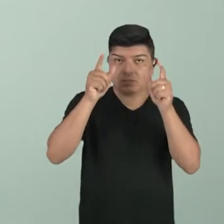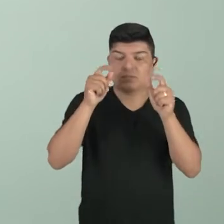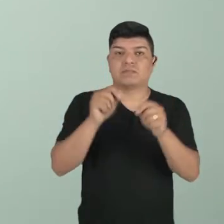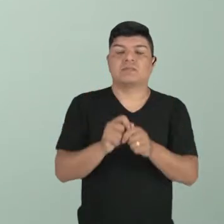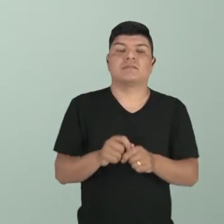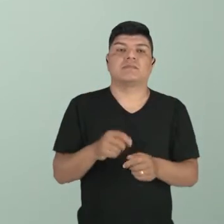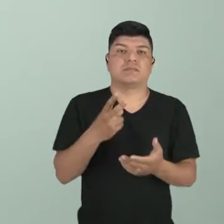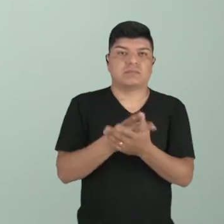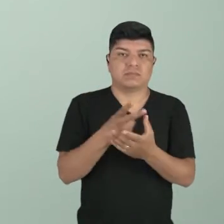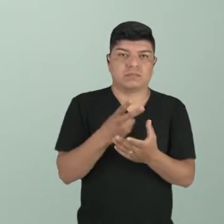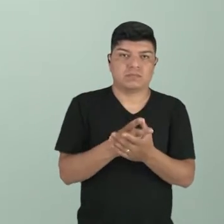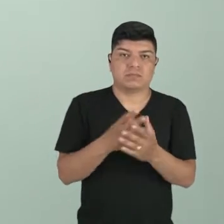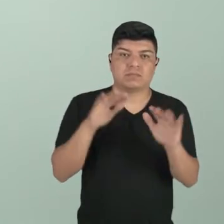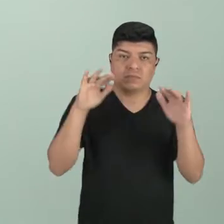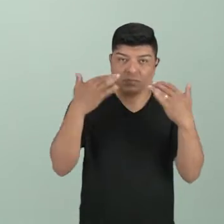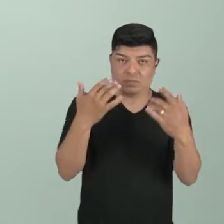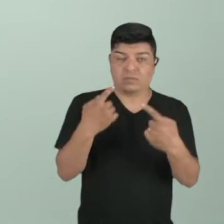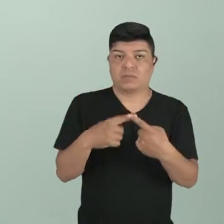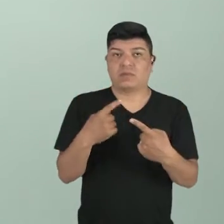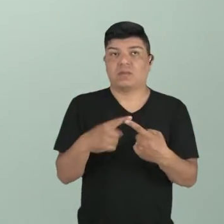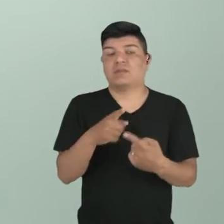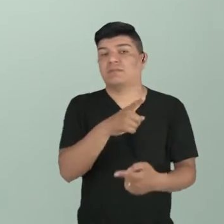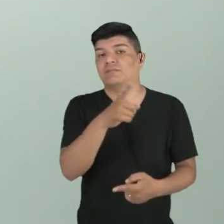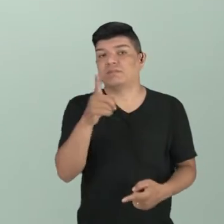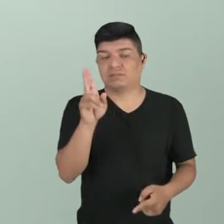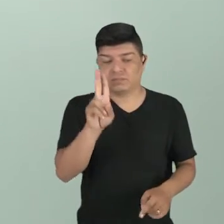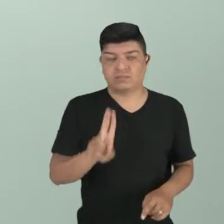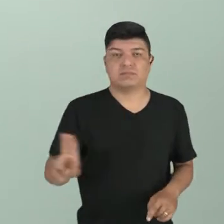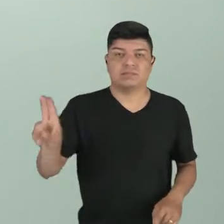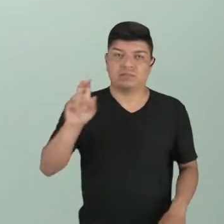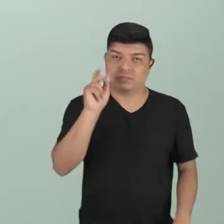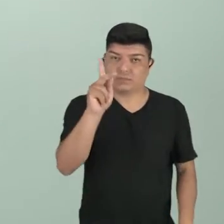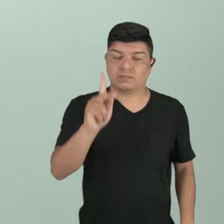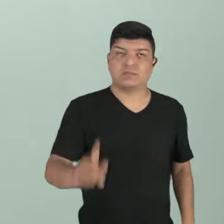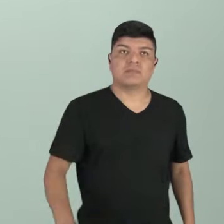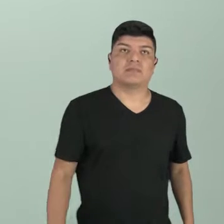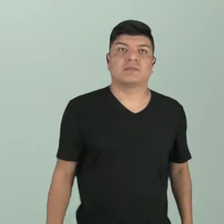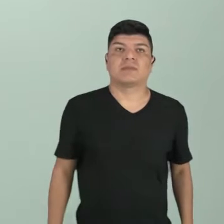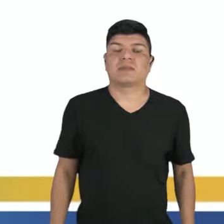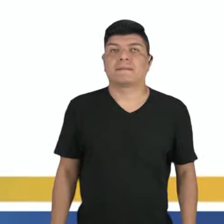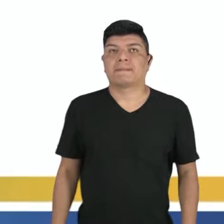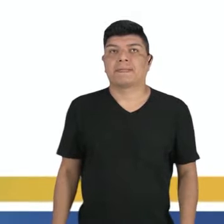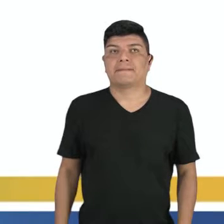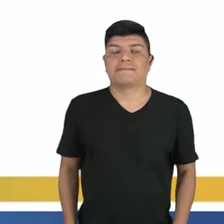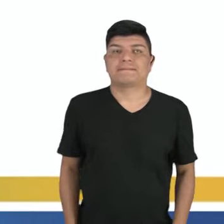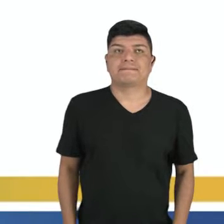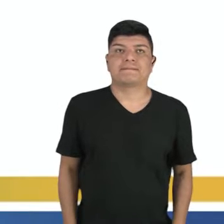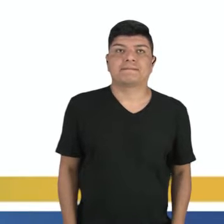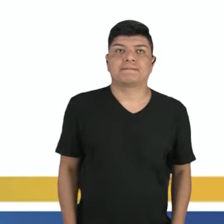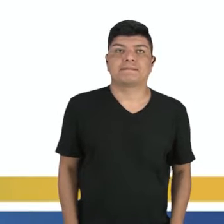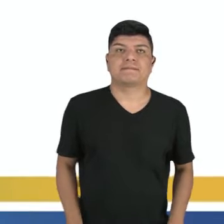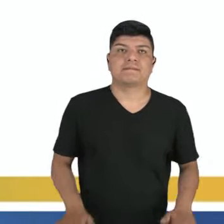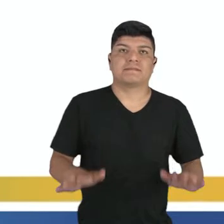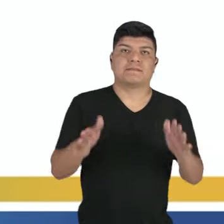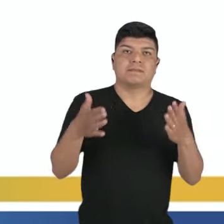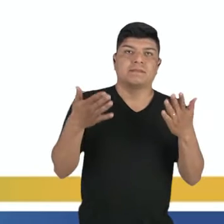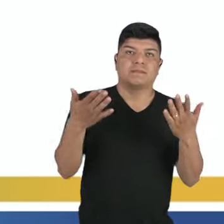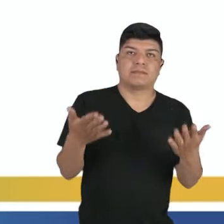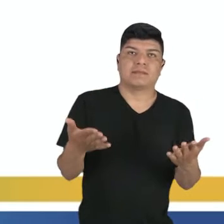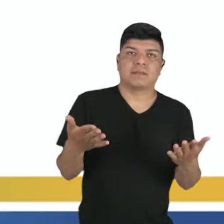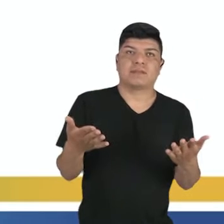se atente para essas regras, porque sim, você vai utilizá-las. No tipo